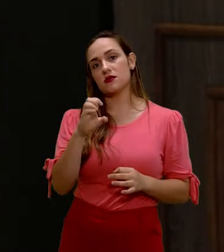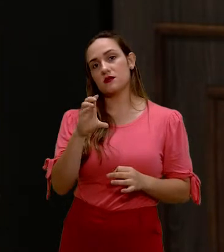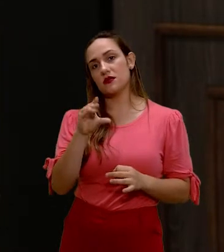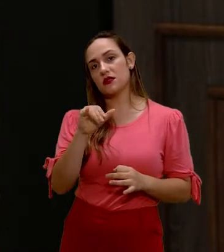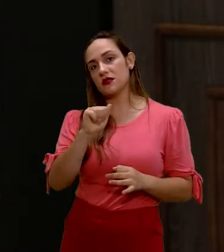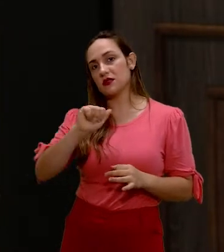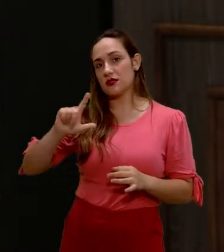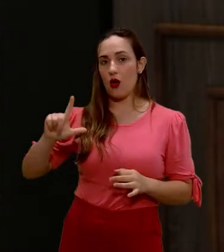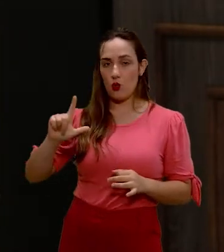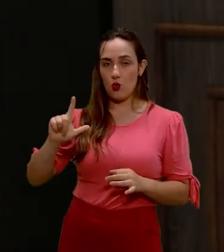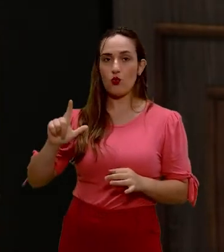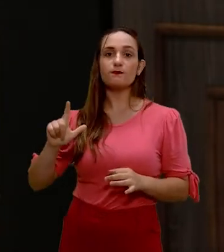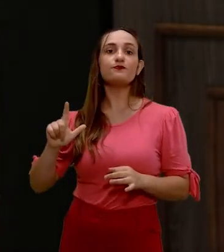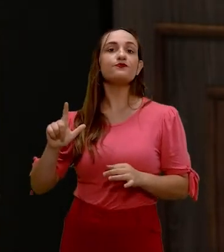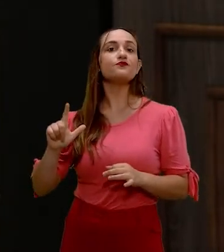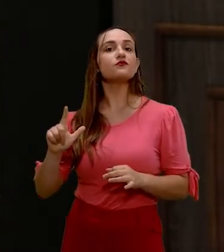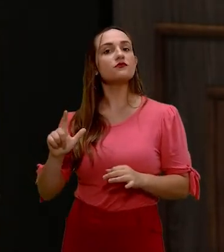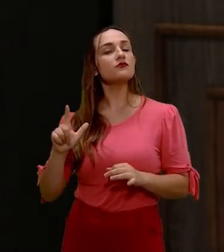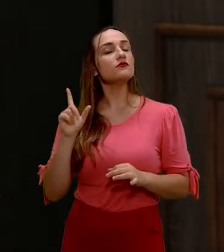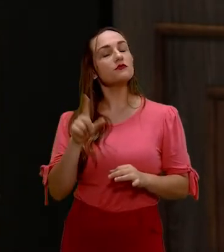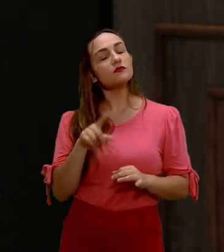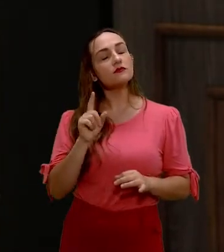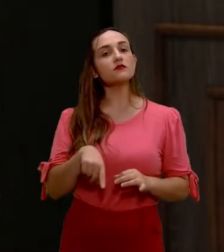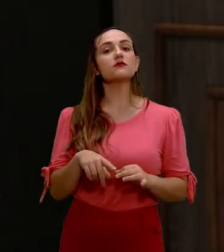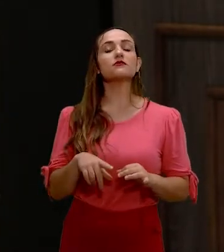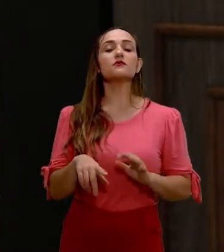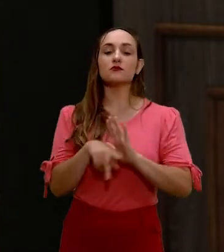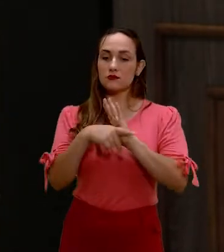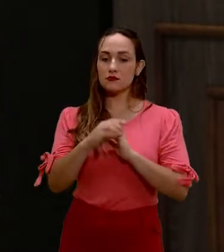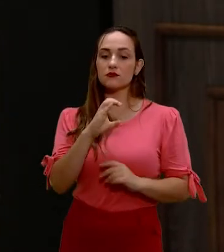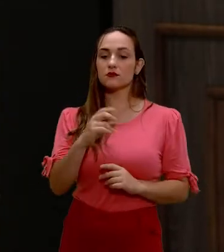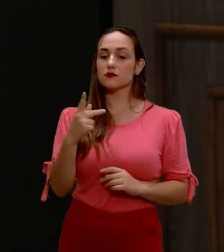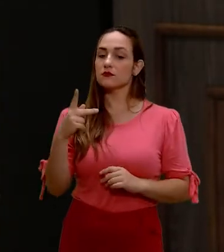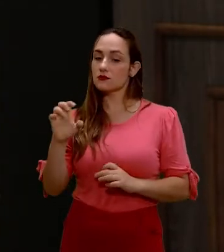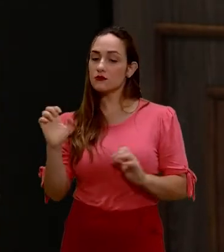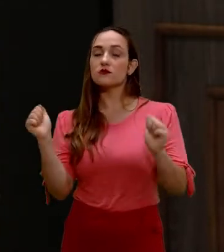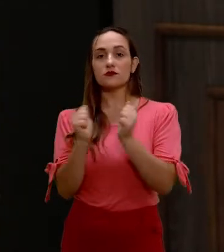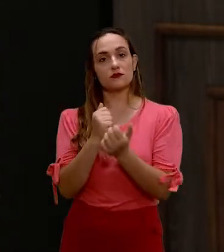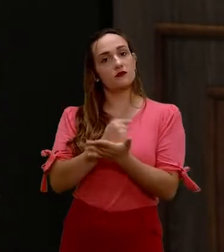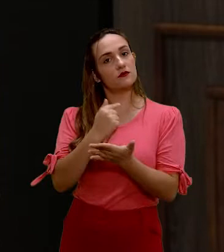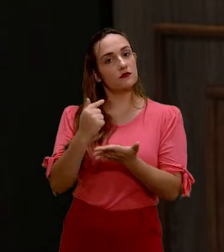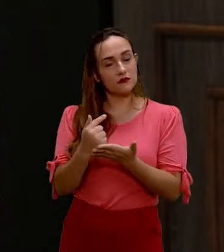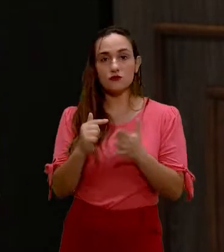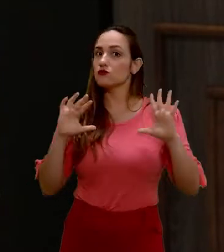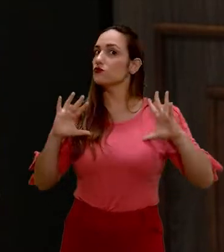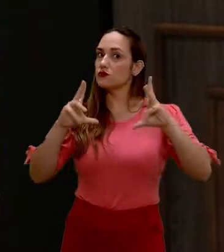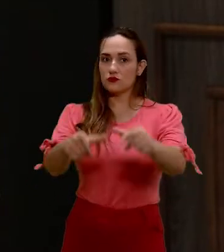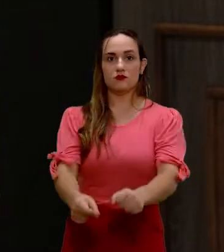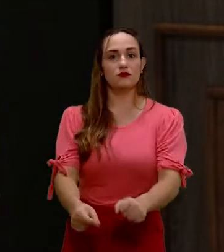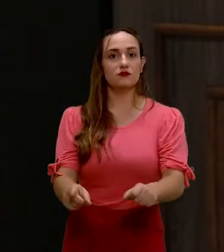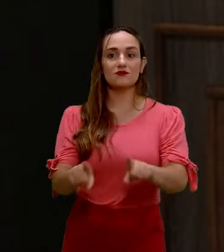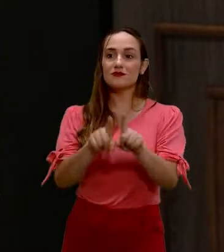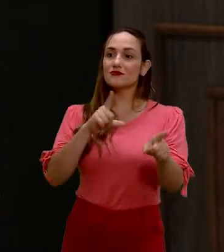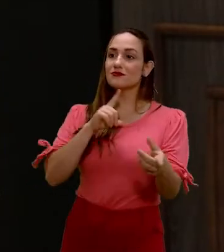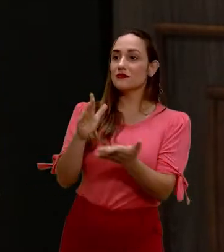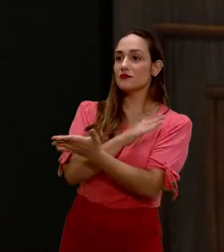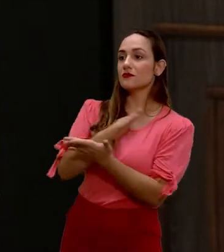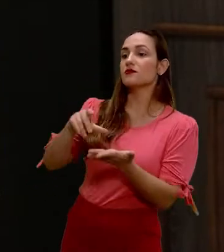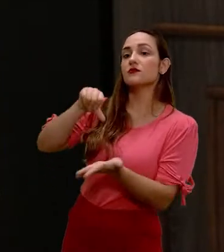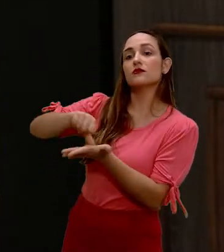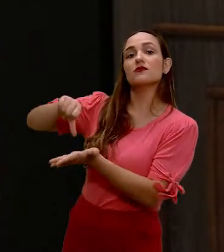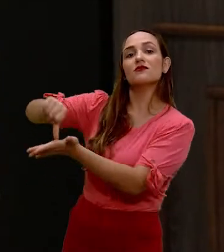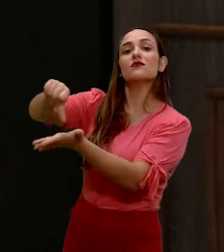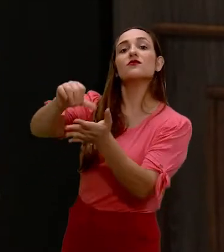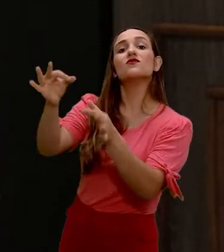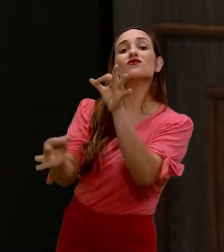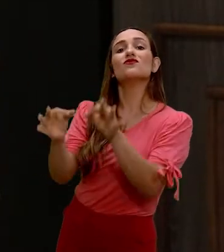de juizado são tratados pelos cartórios e pela CPE. Em algumas comarcas,